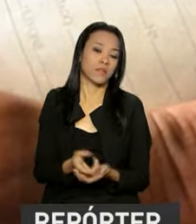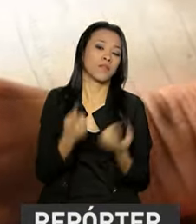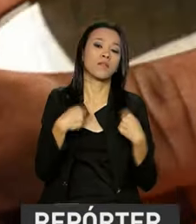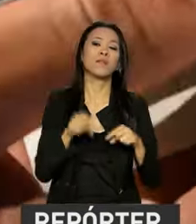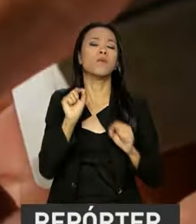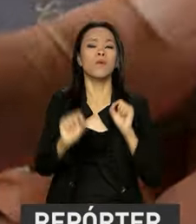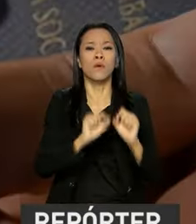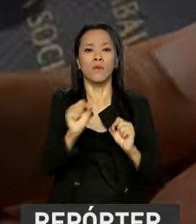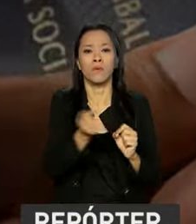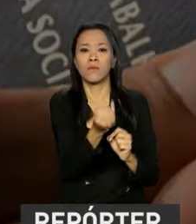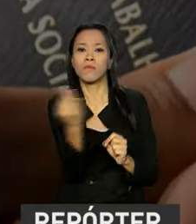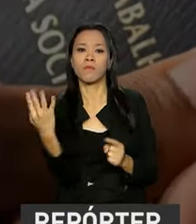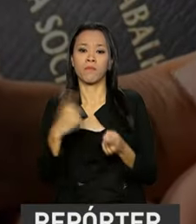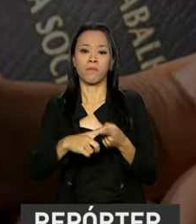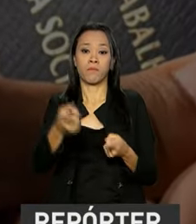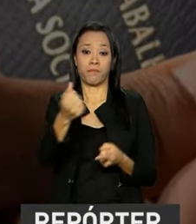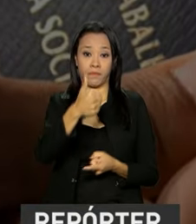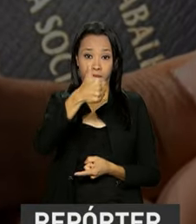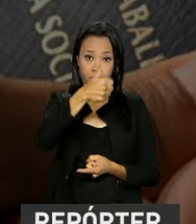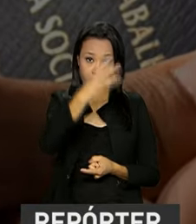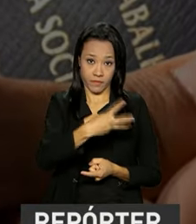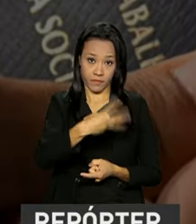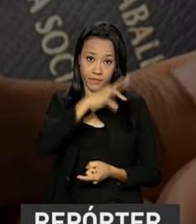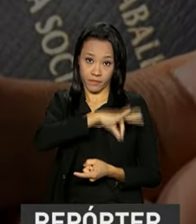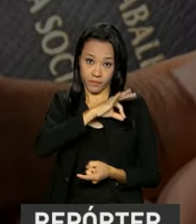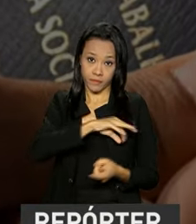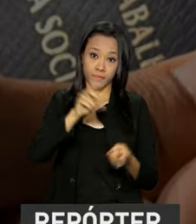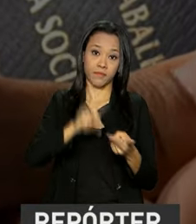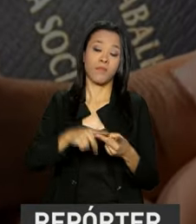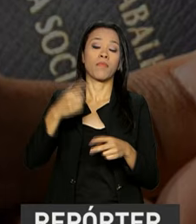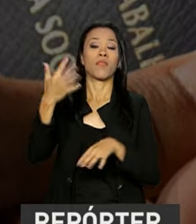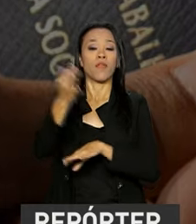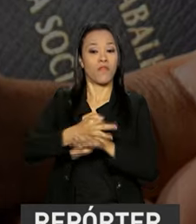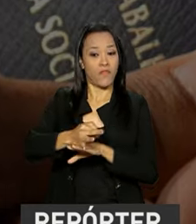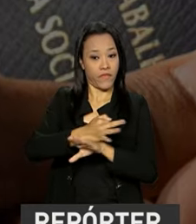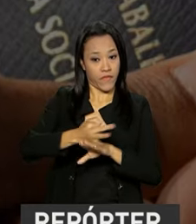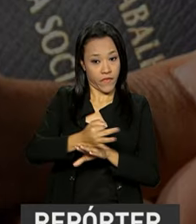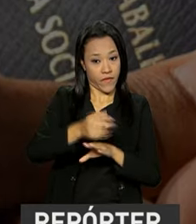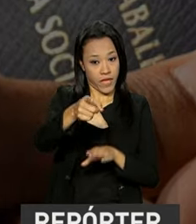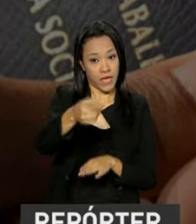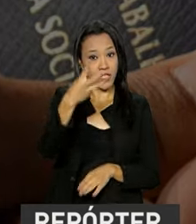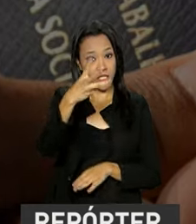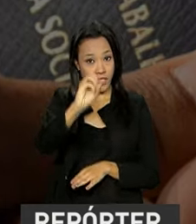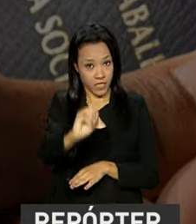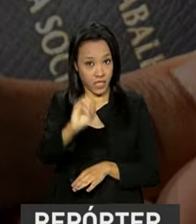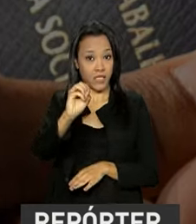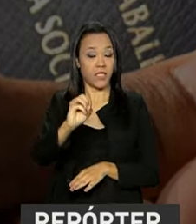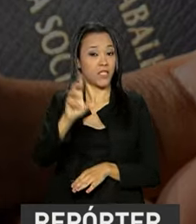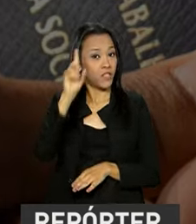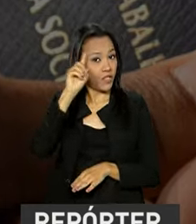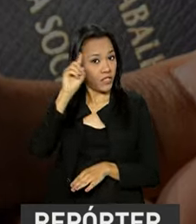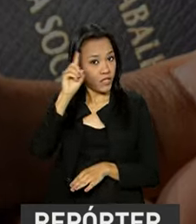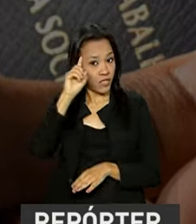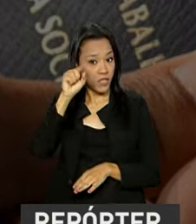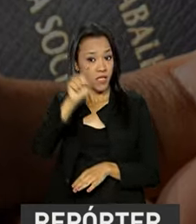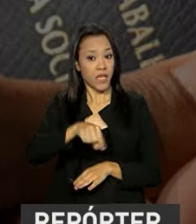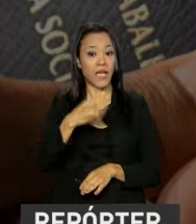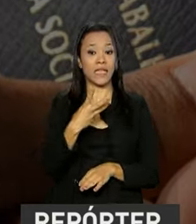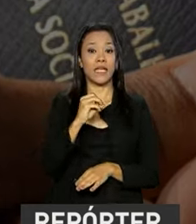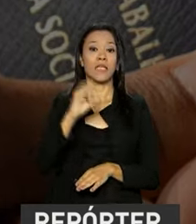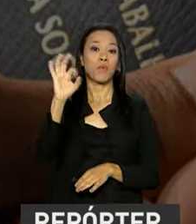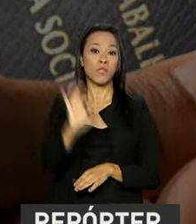entre eles estão 13º salário férias remuneradas anuais de 30 dias com valor correspondente a